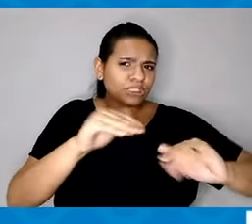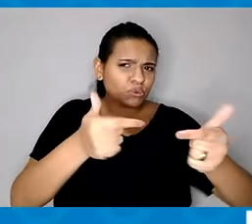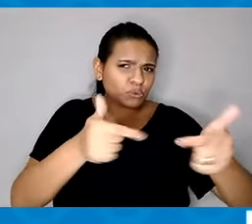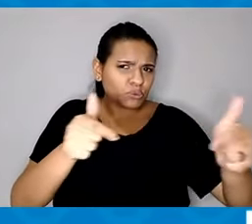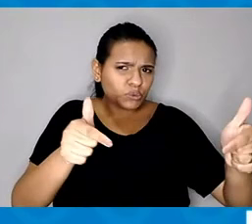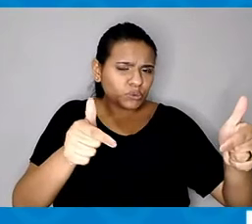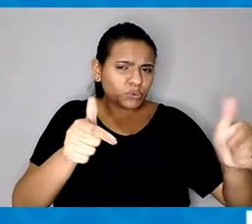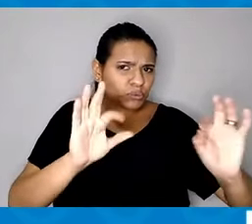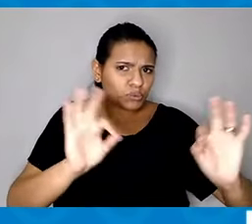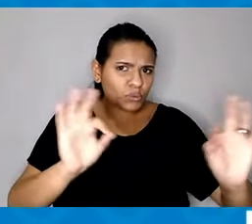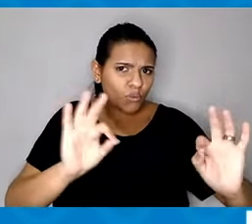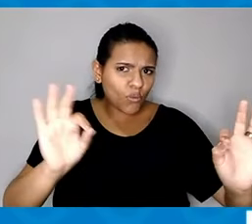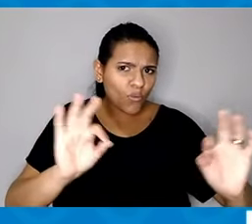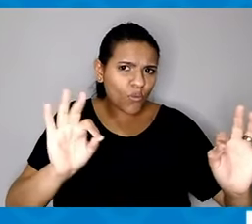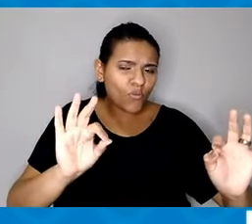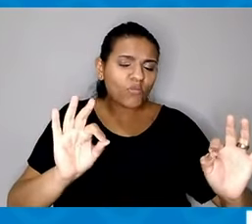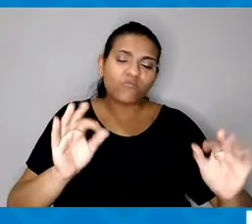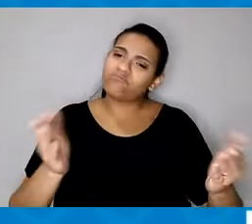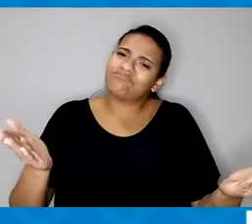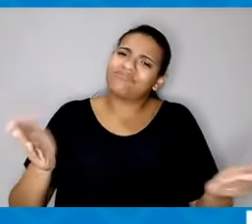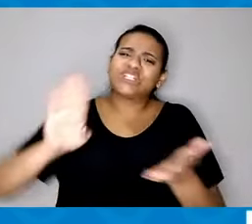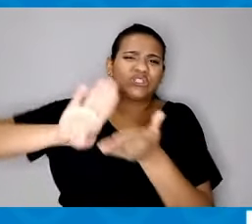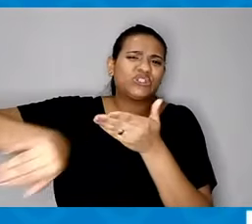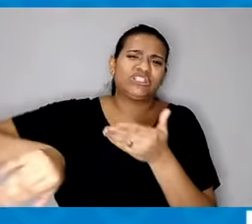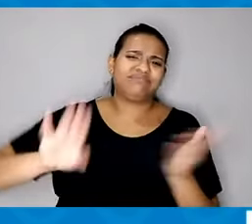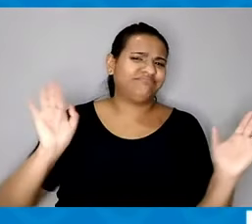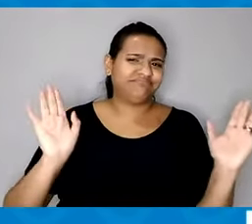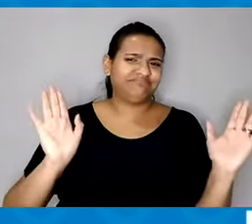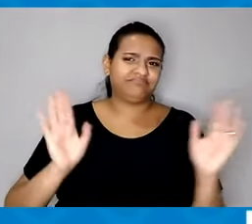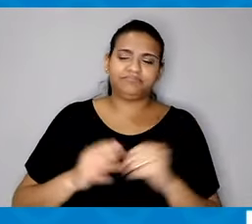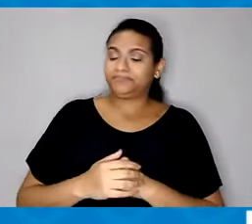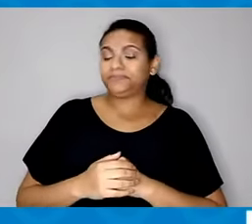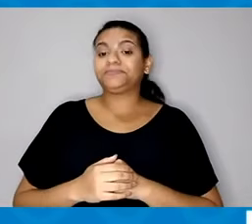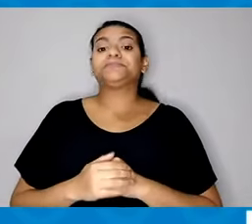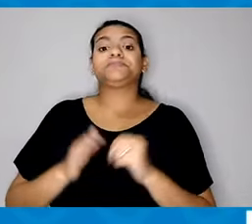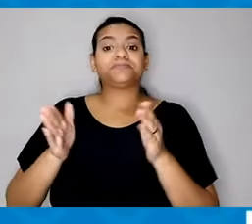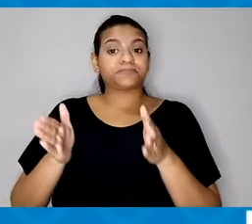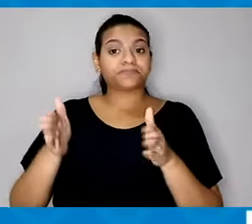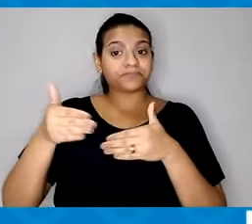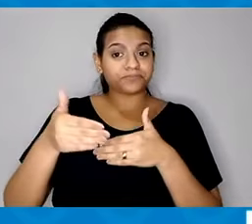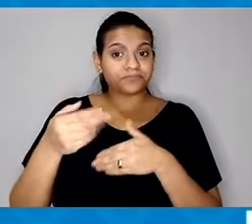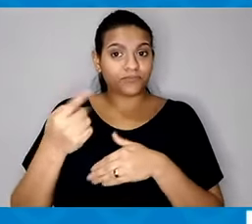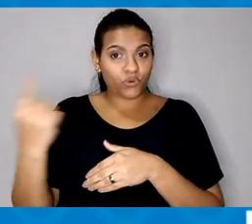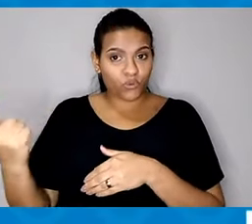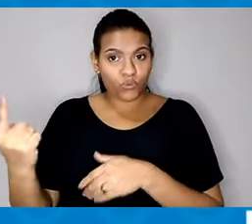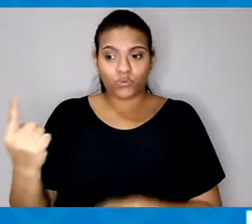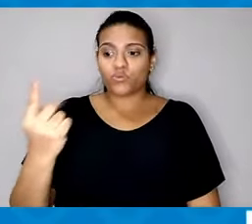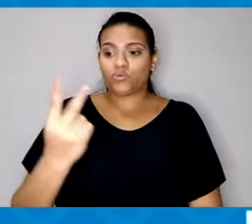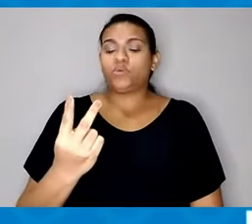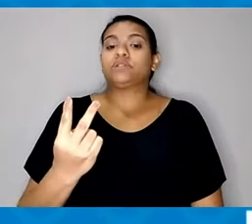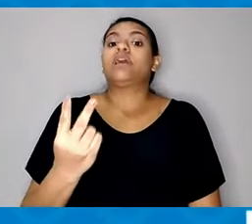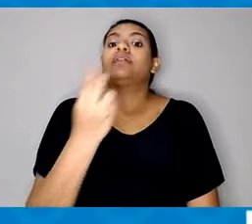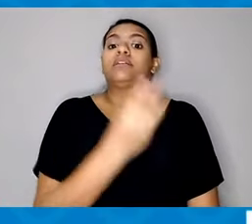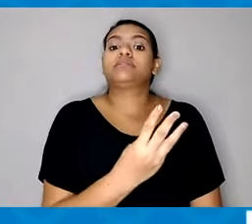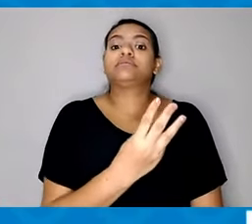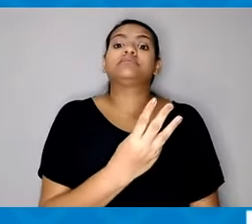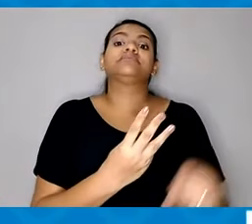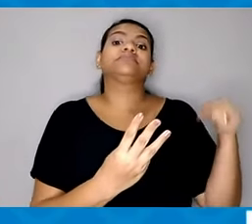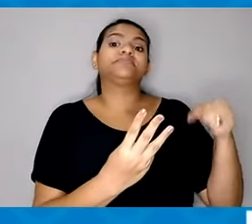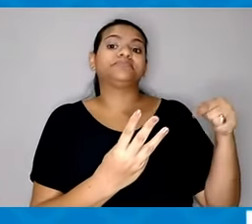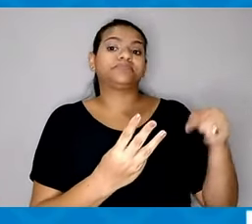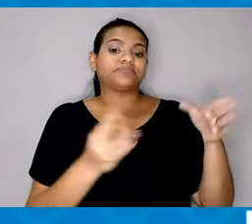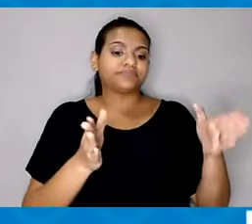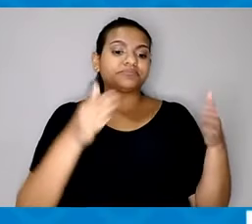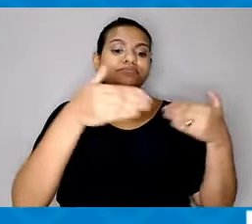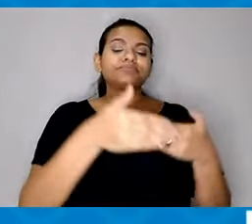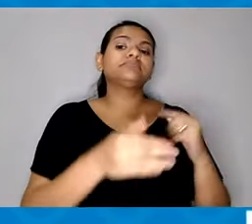Uhum. Então, aí você tem que esquecer. Aí tem uma terceira caixa, Isabel, que eu acho muito legal, que é a criação do futuro. E aí vocês